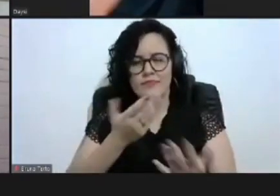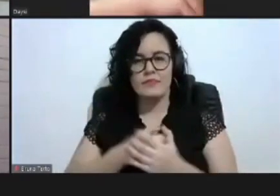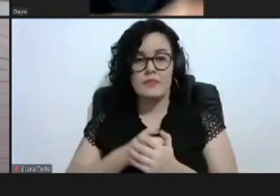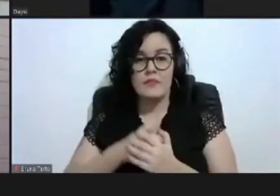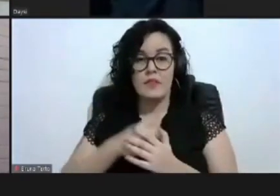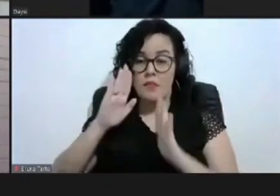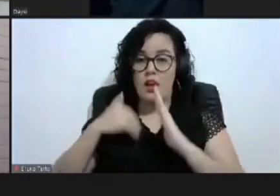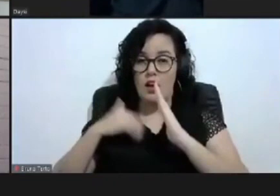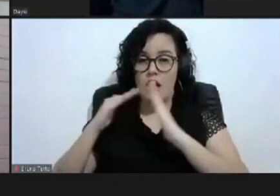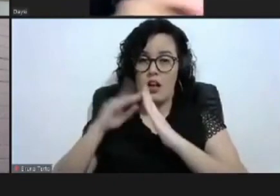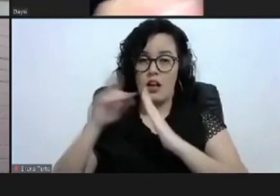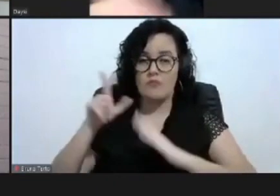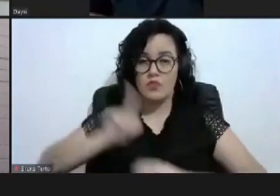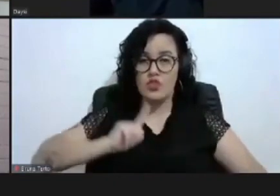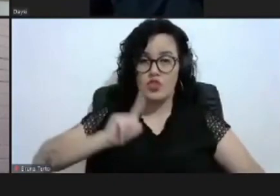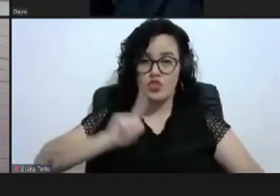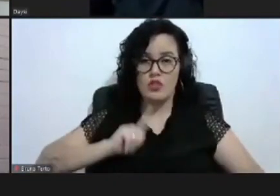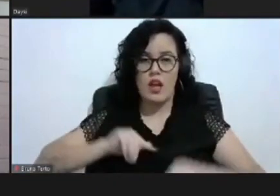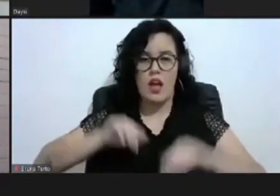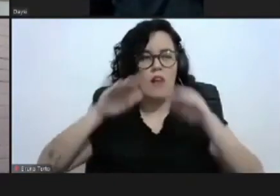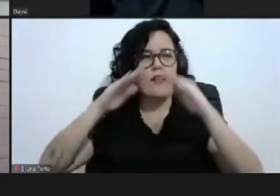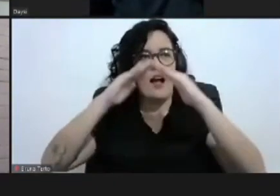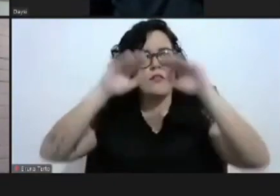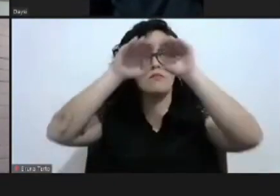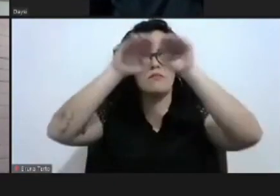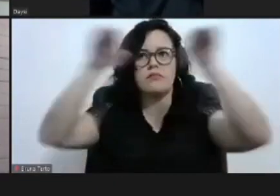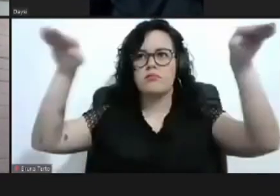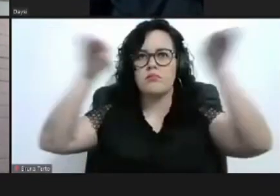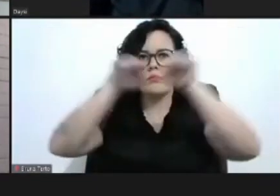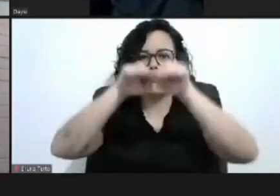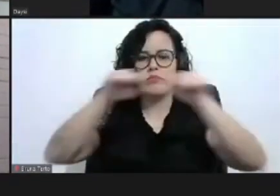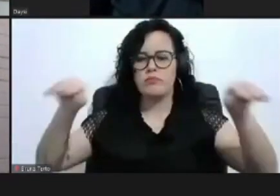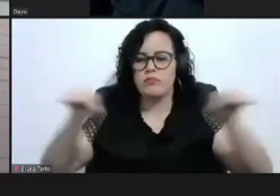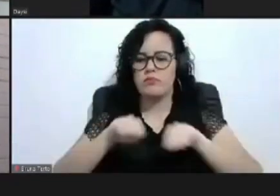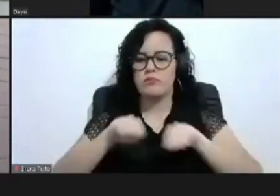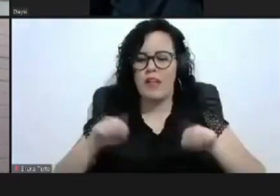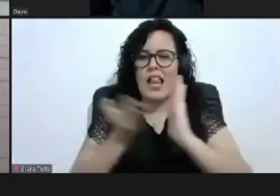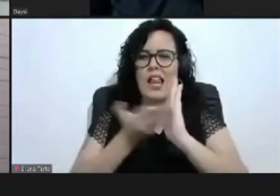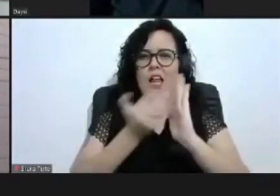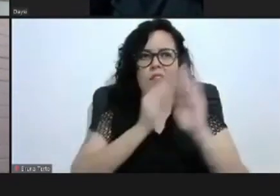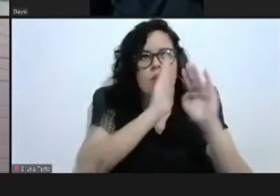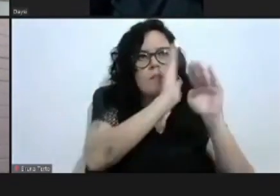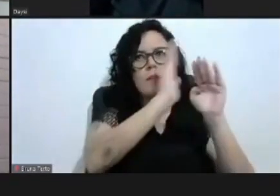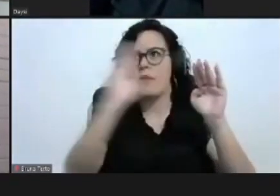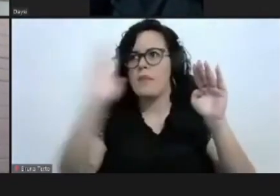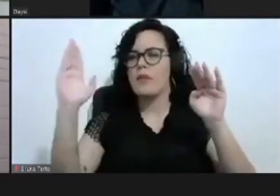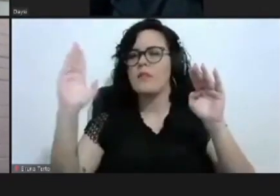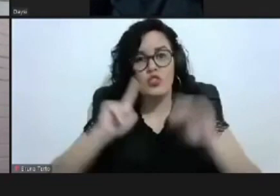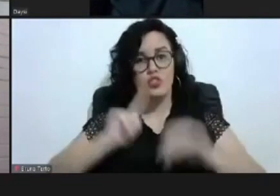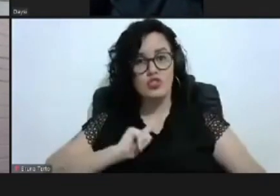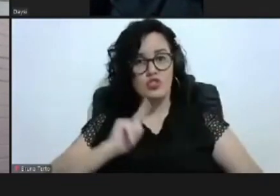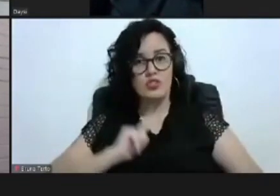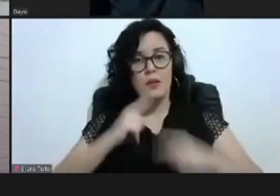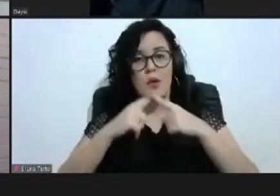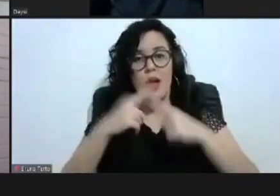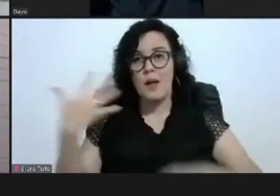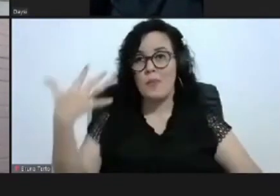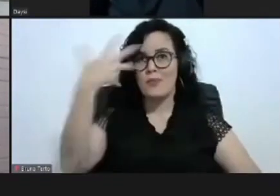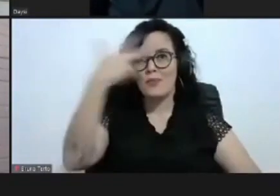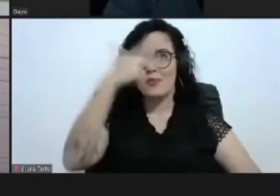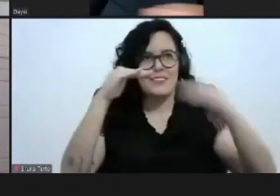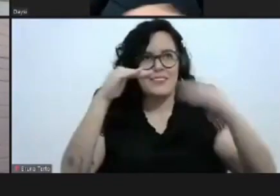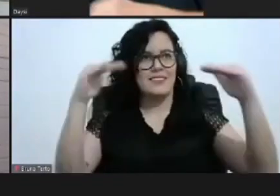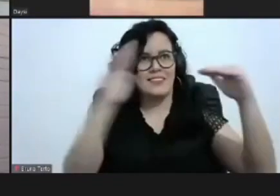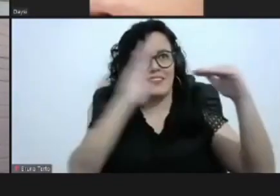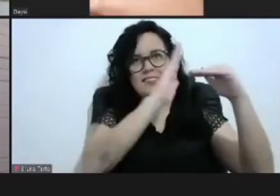uma estante de livros, mas era uma coisa mais assim que a gente tinha porque era mais bonito do que